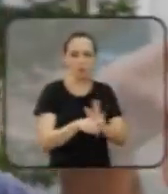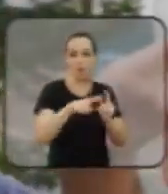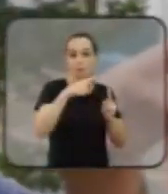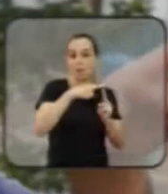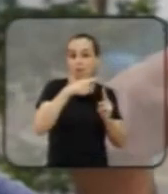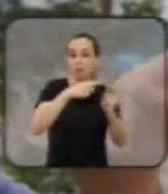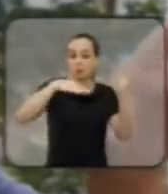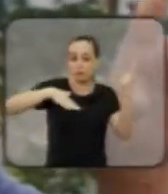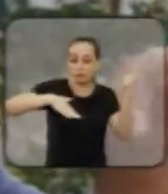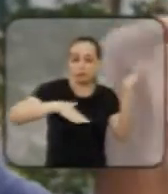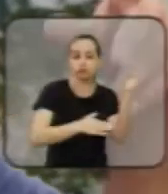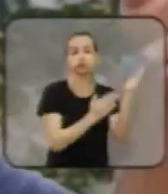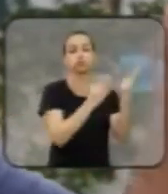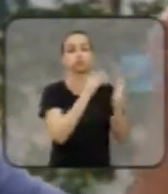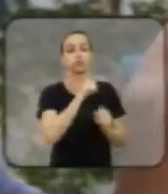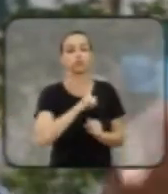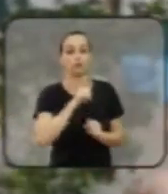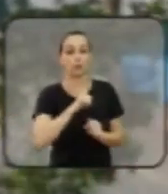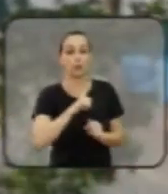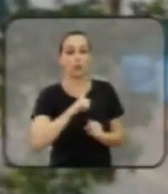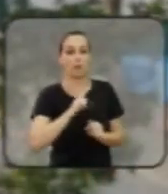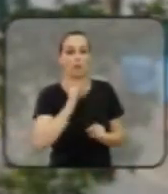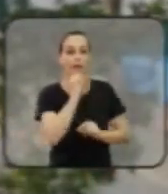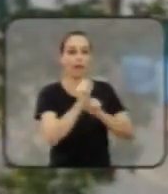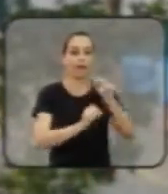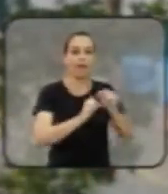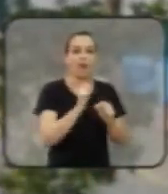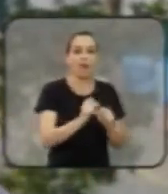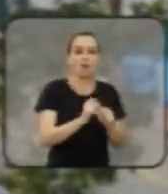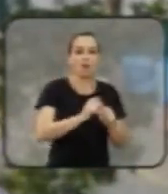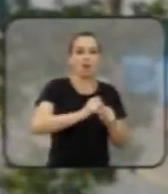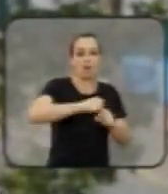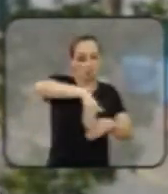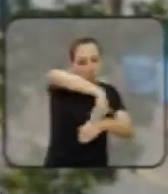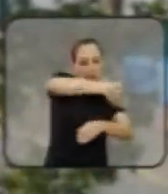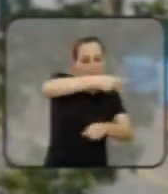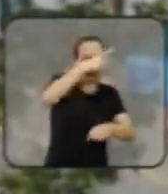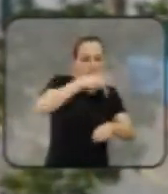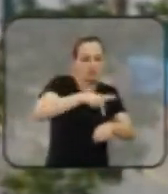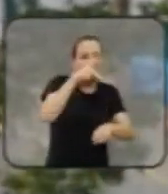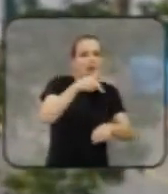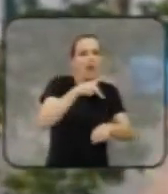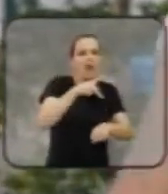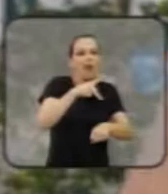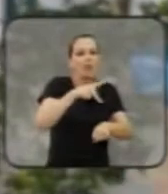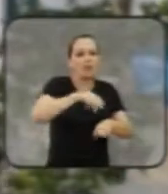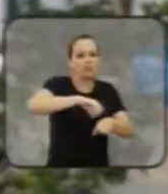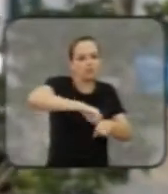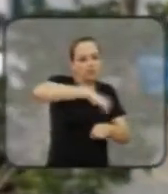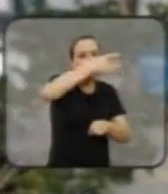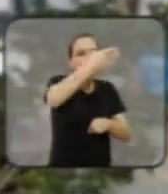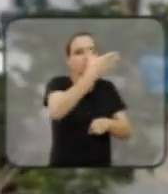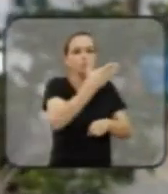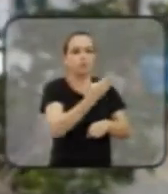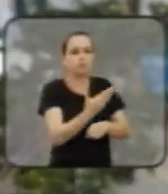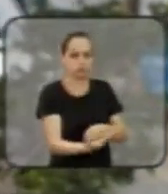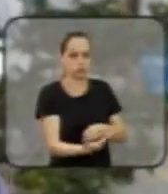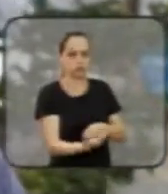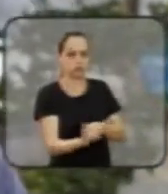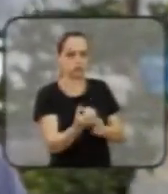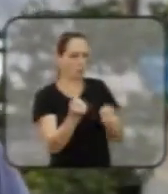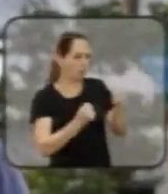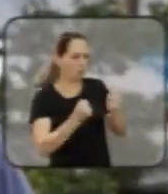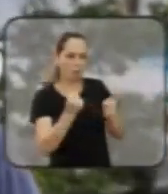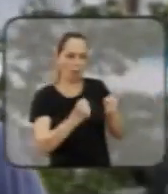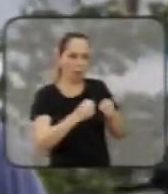Fit, tiveram que guinchar, e teve outro caso que um carro parou, passou aqui no paralelepípedo, bateu. Passou na rua, o paralelepípedo